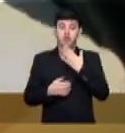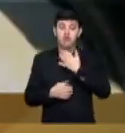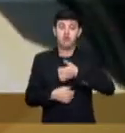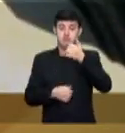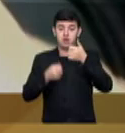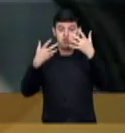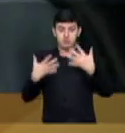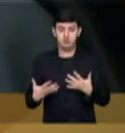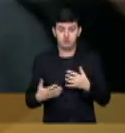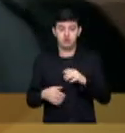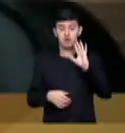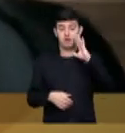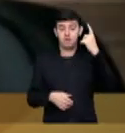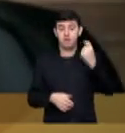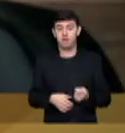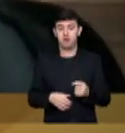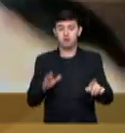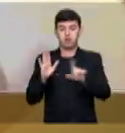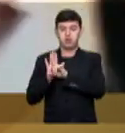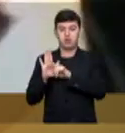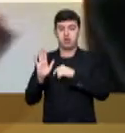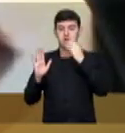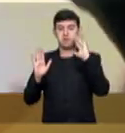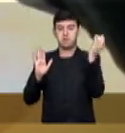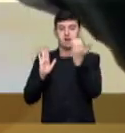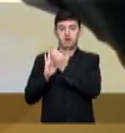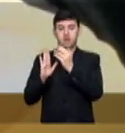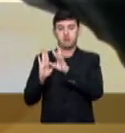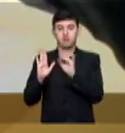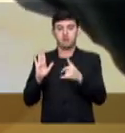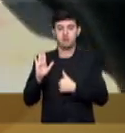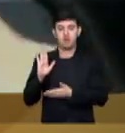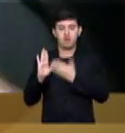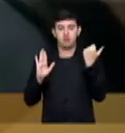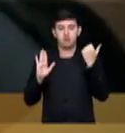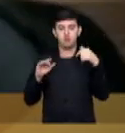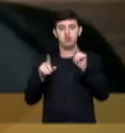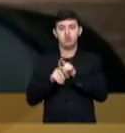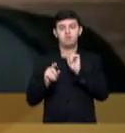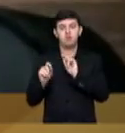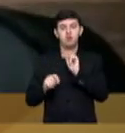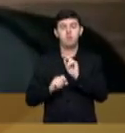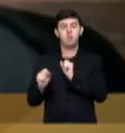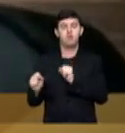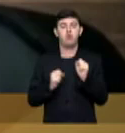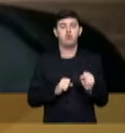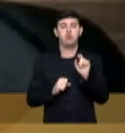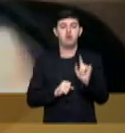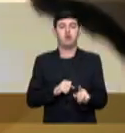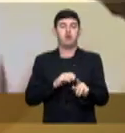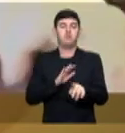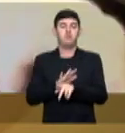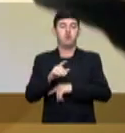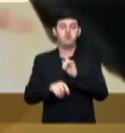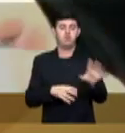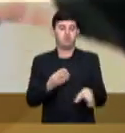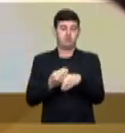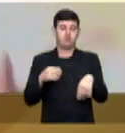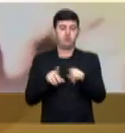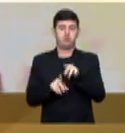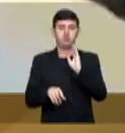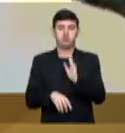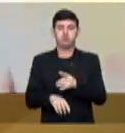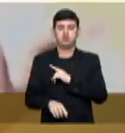que os efeitos de sua aplicação excluem o poder de complementação que